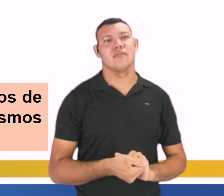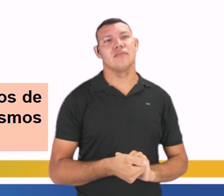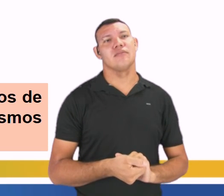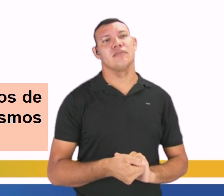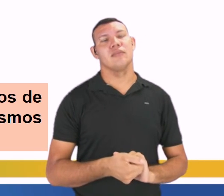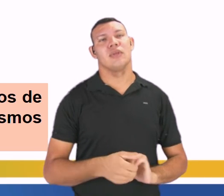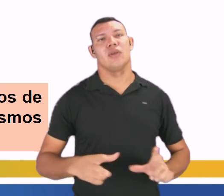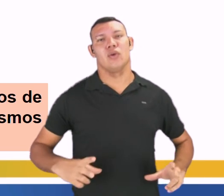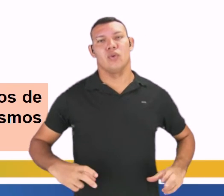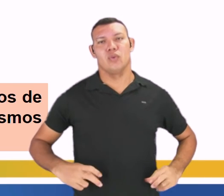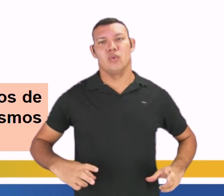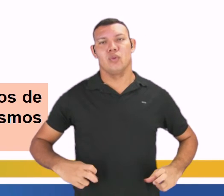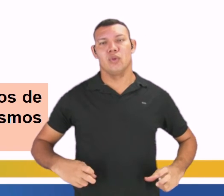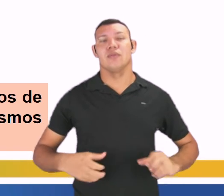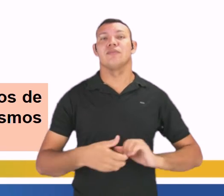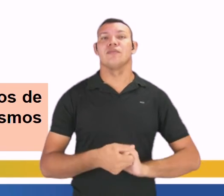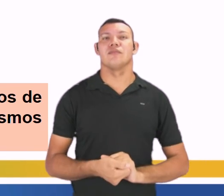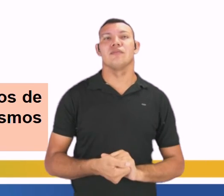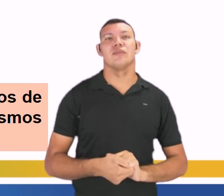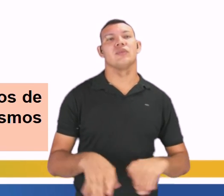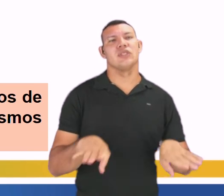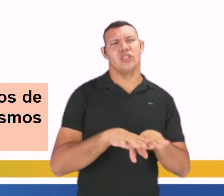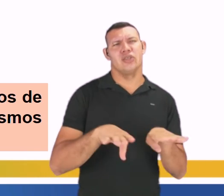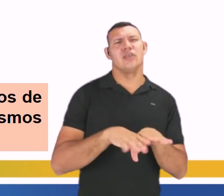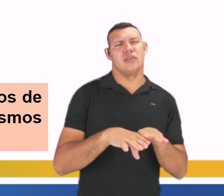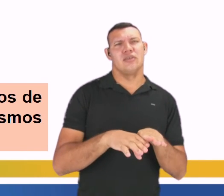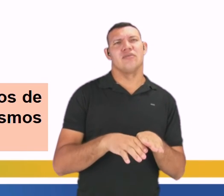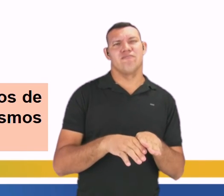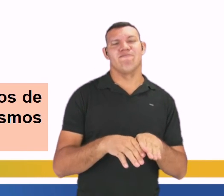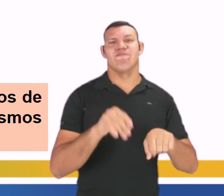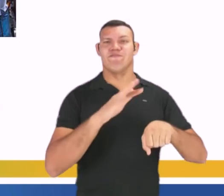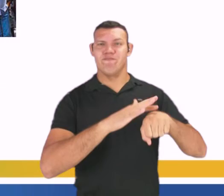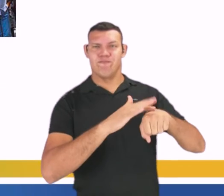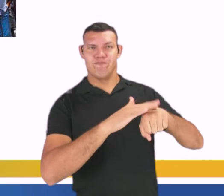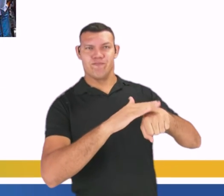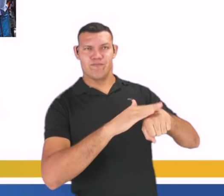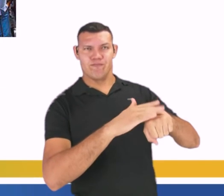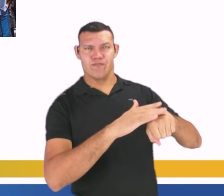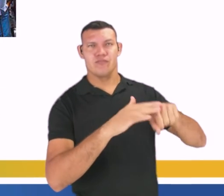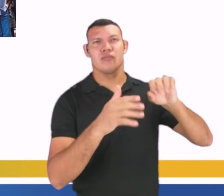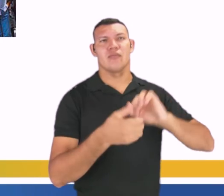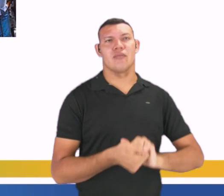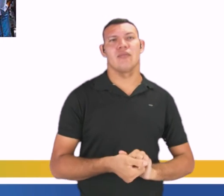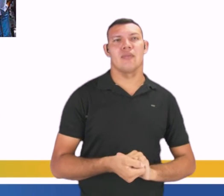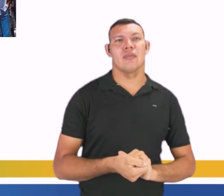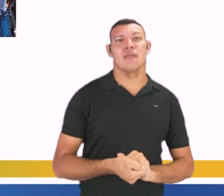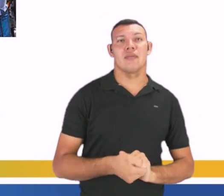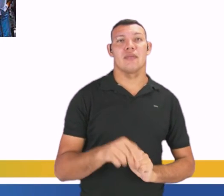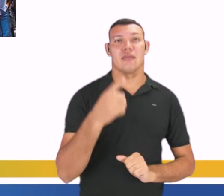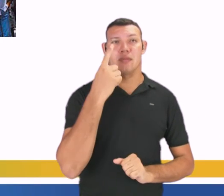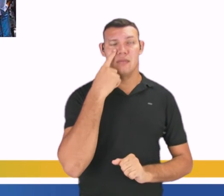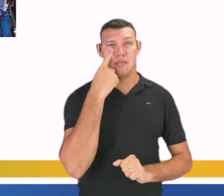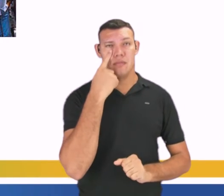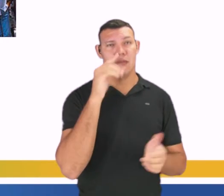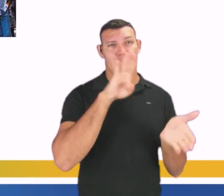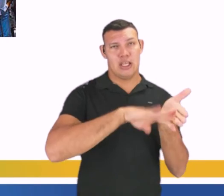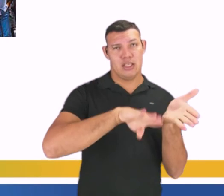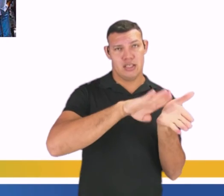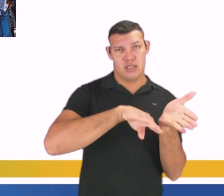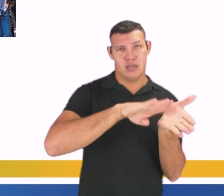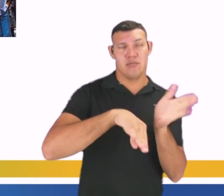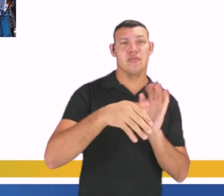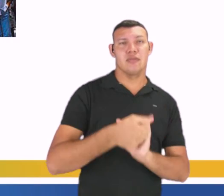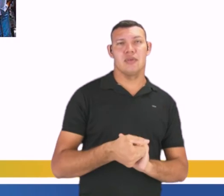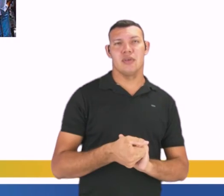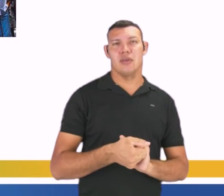nutrientes, organismos, o que pode também estar gerando patologias, né? Nós temos reações de decomposição também